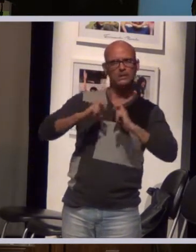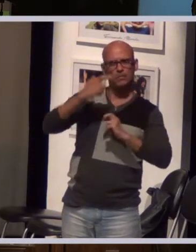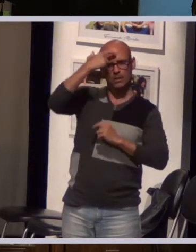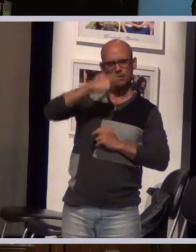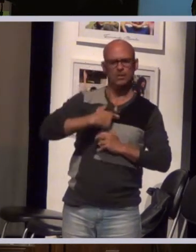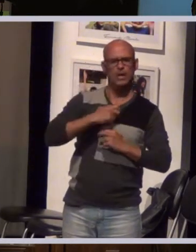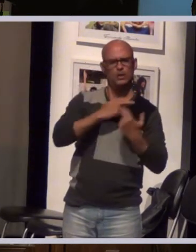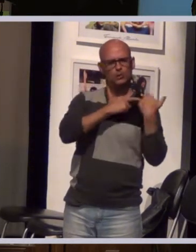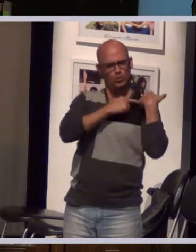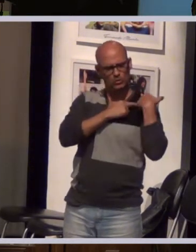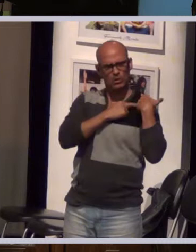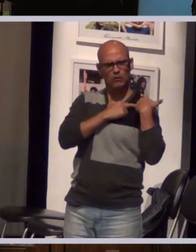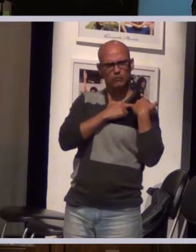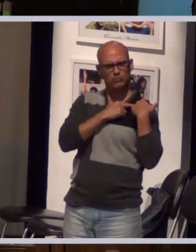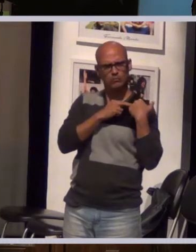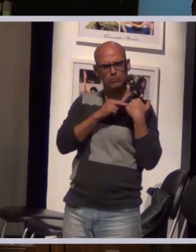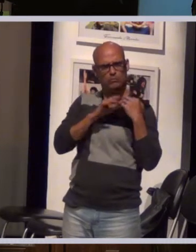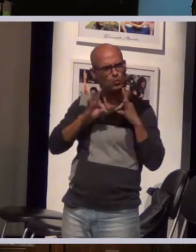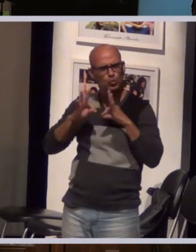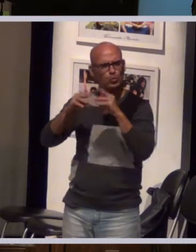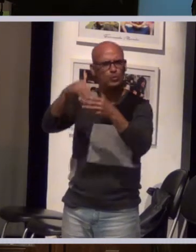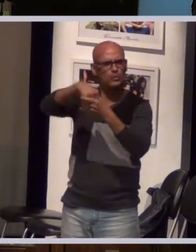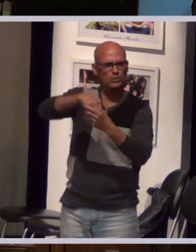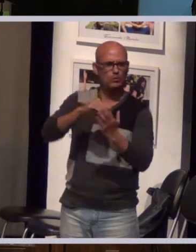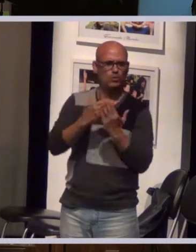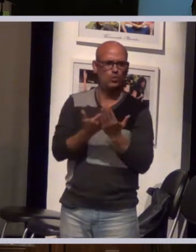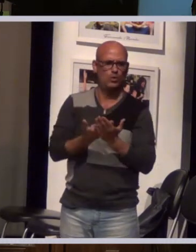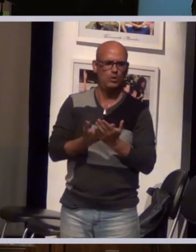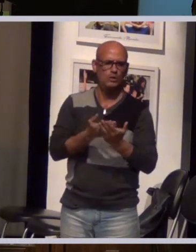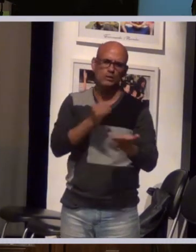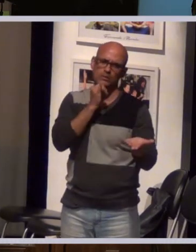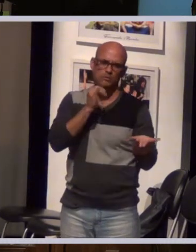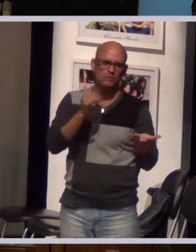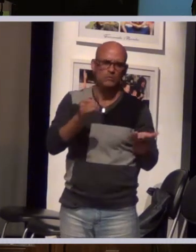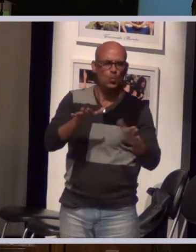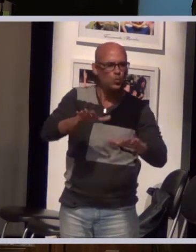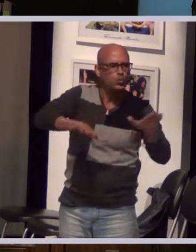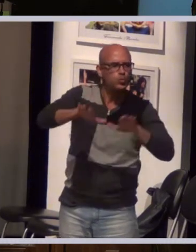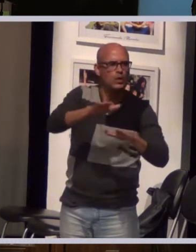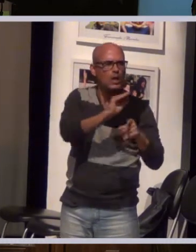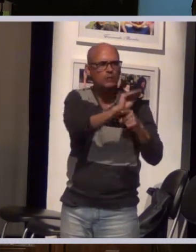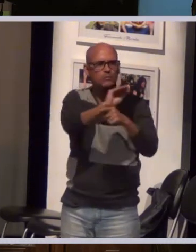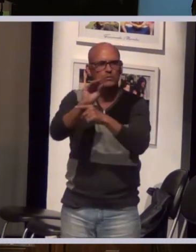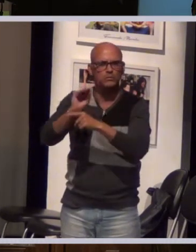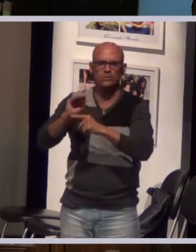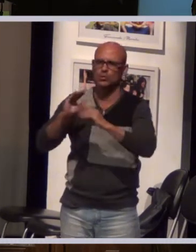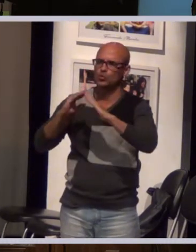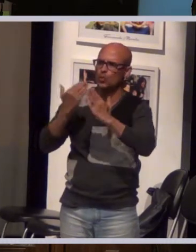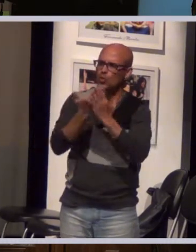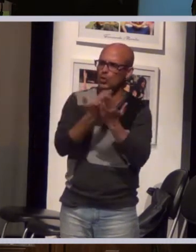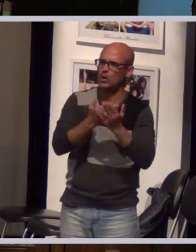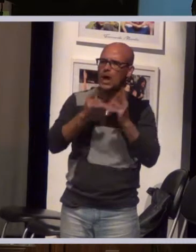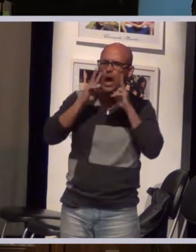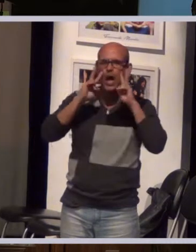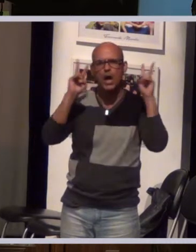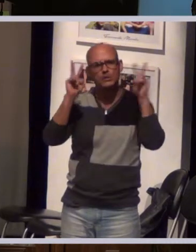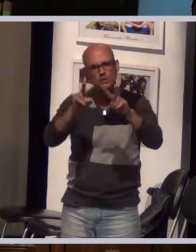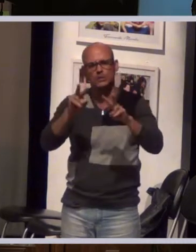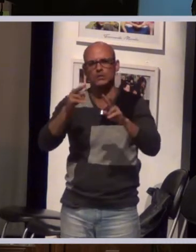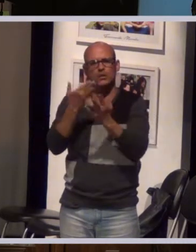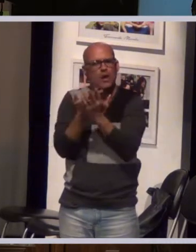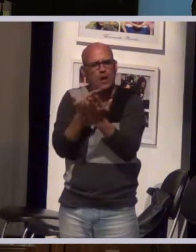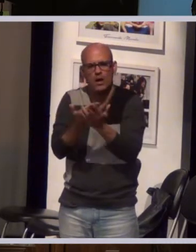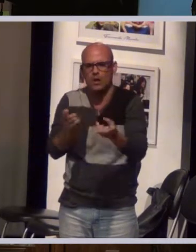que acontece no dia a dia escolar. Seja no cuidado das dependências da escola, atenção às aulas,